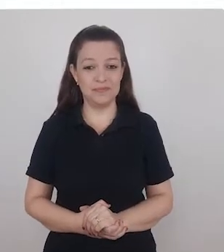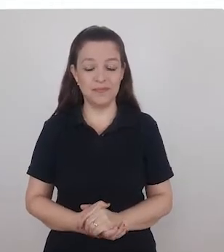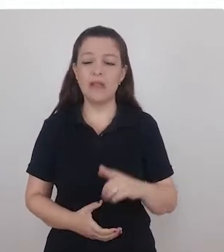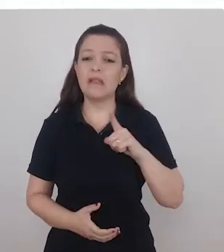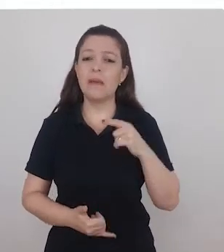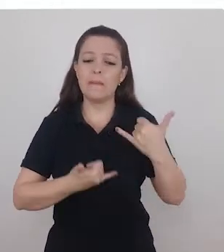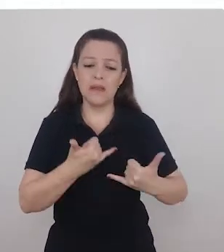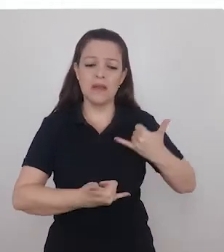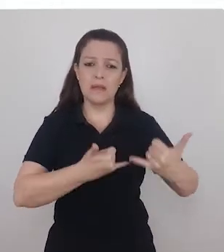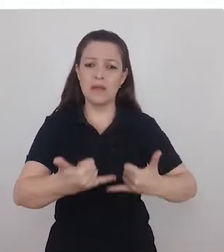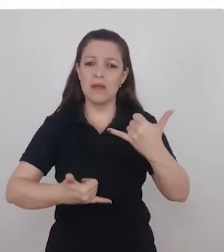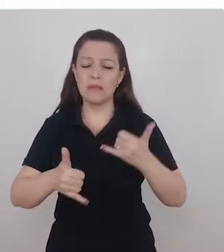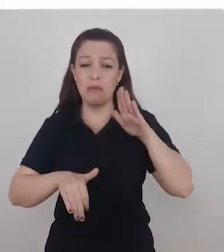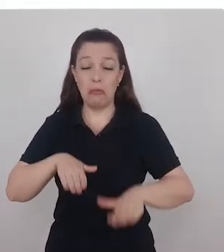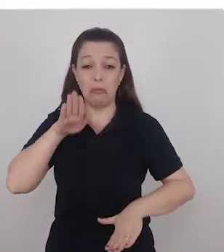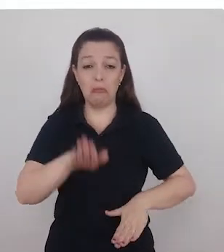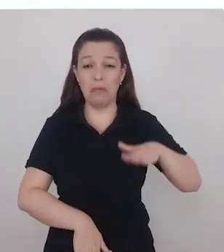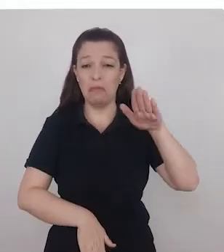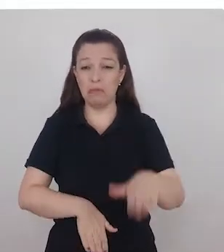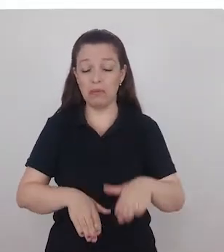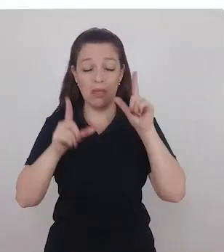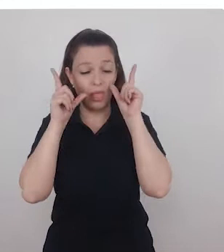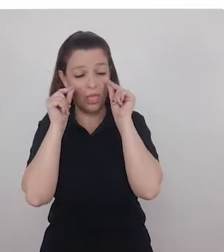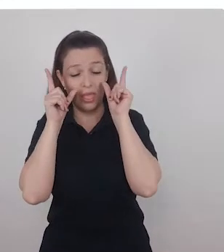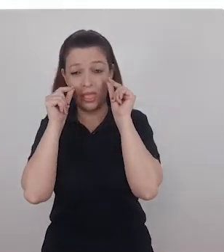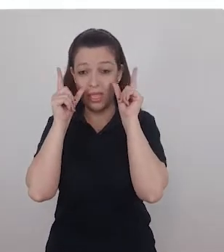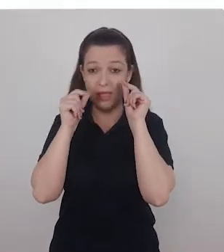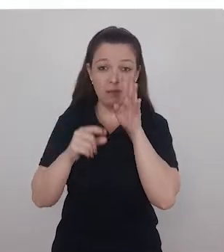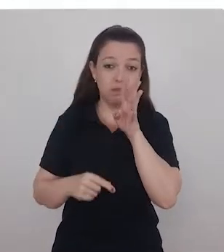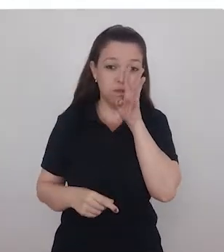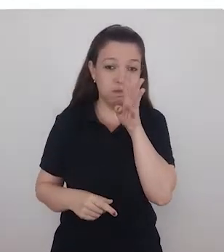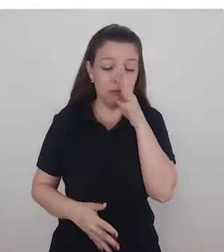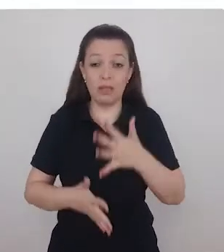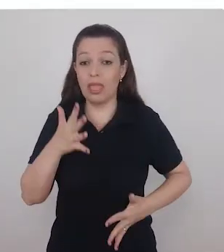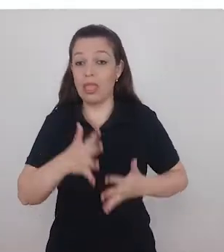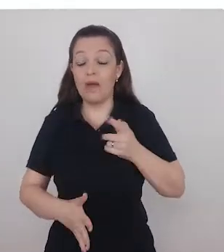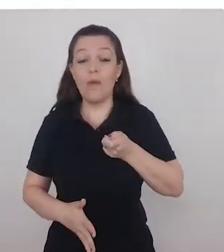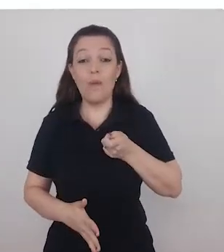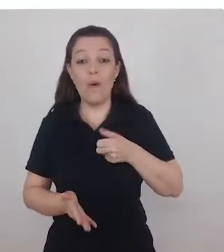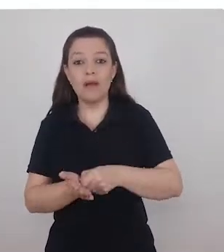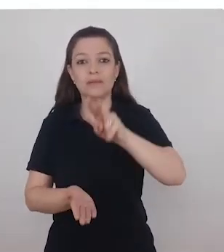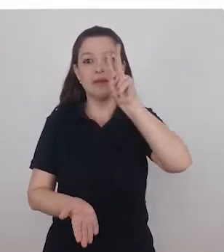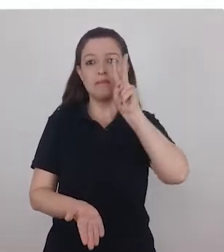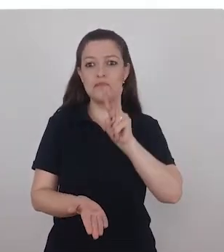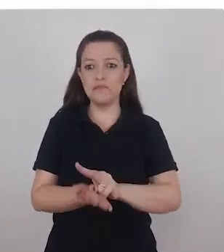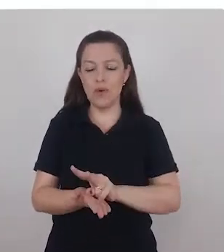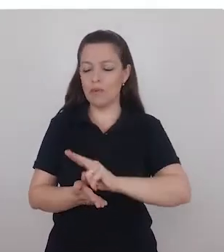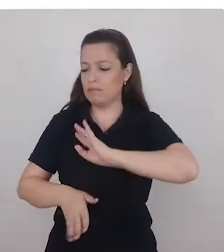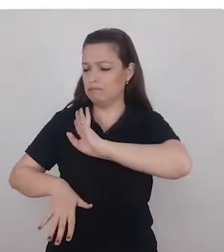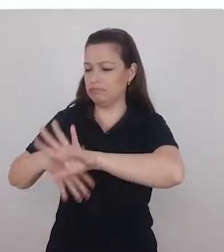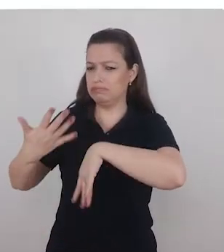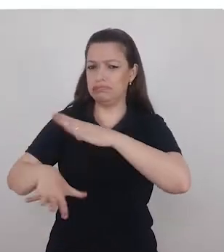Pisou em tantos brinquedos, sonolento, desastrado, que quase caiu no chão do seu quarto,